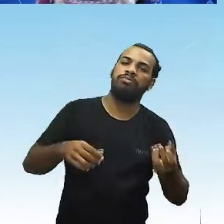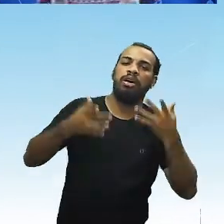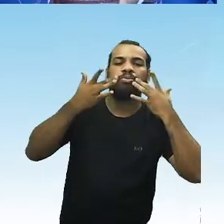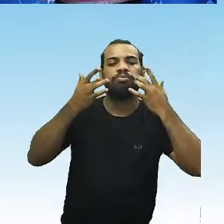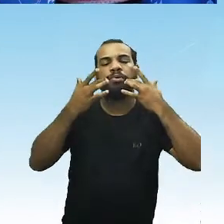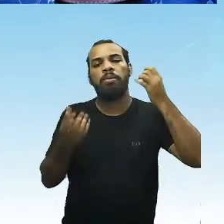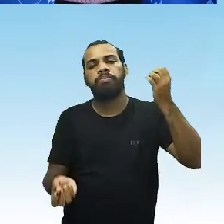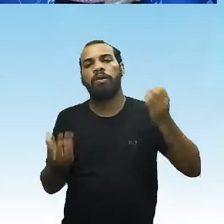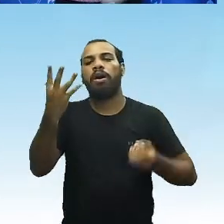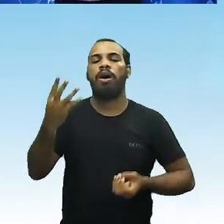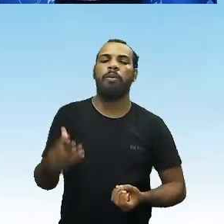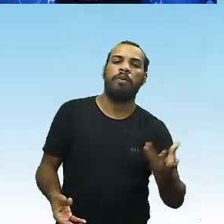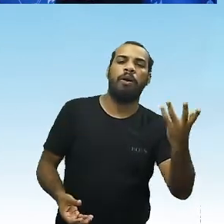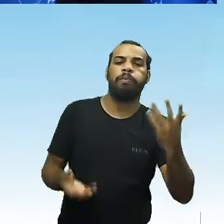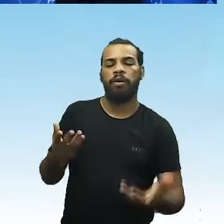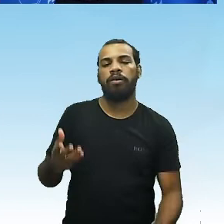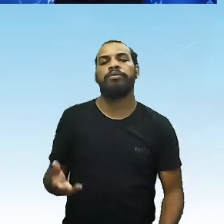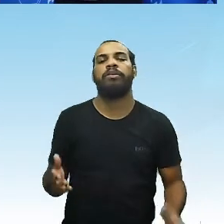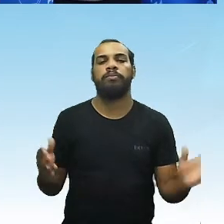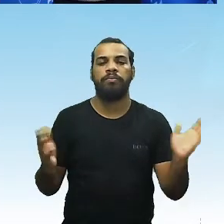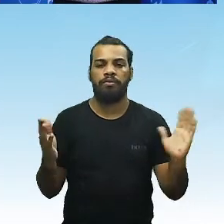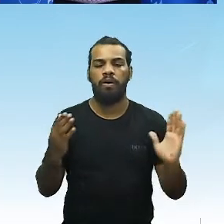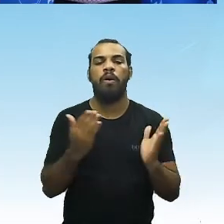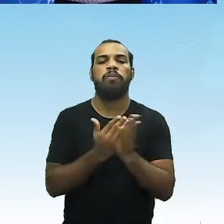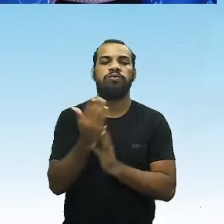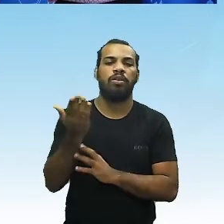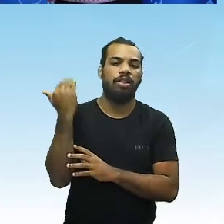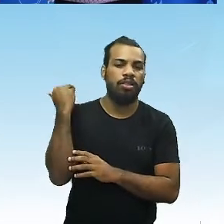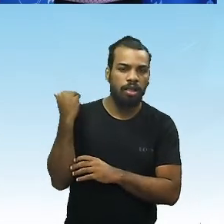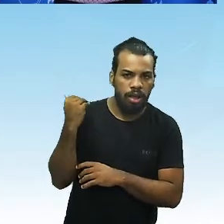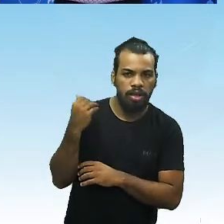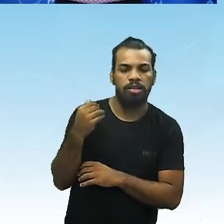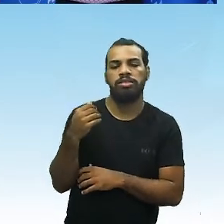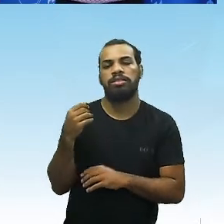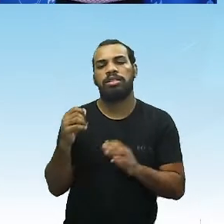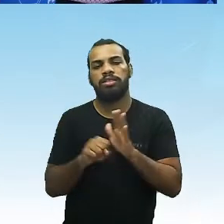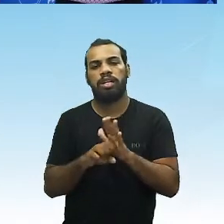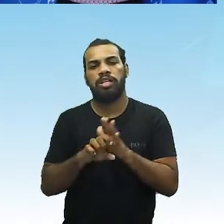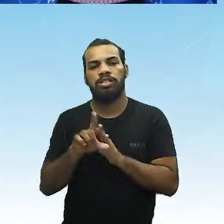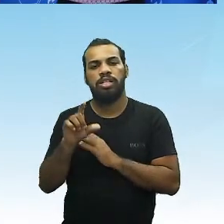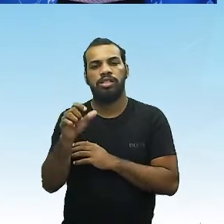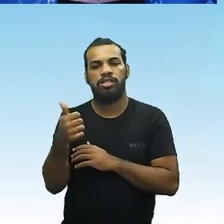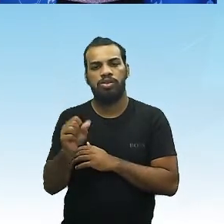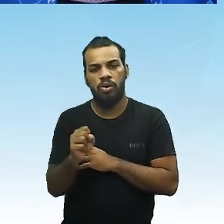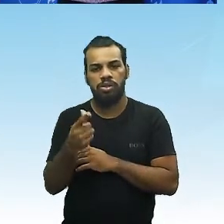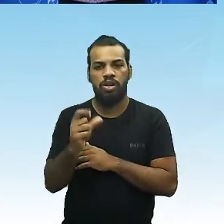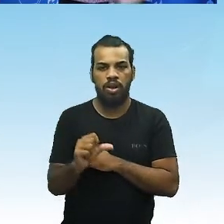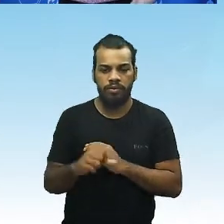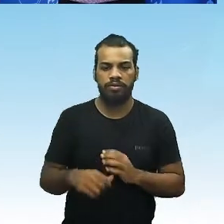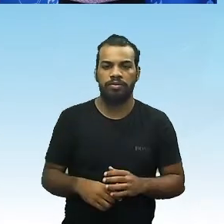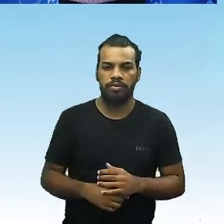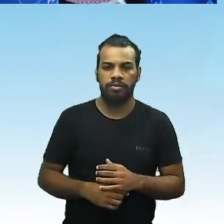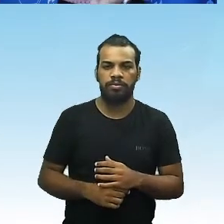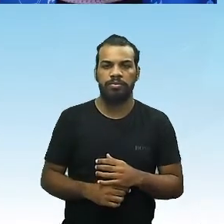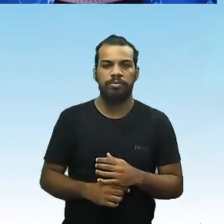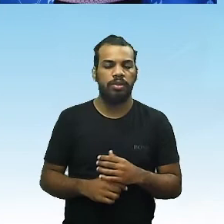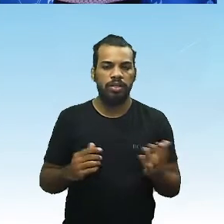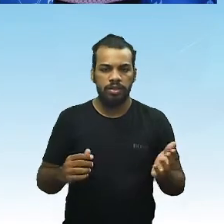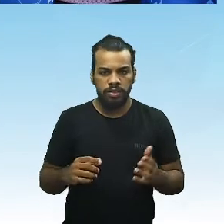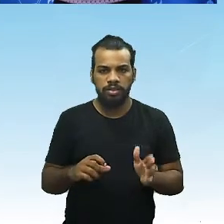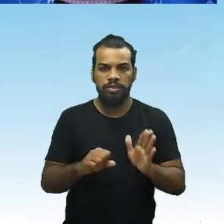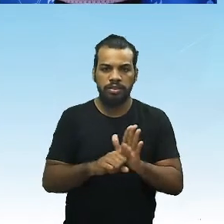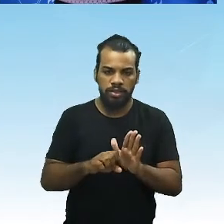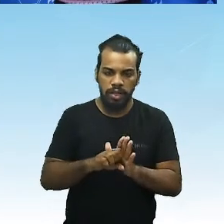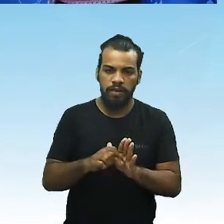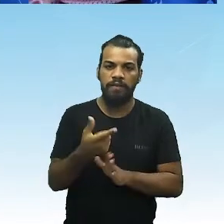força, né, nesse período, que a gente viu começou um pouquinho lá atrás, né, no século XVIII, XIX, mas foi no século XX que